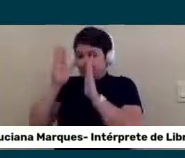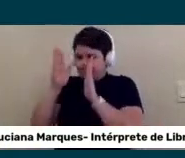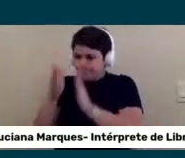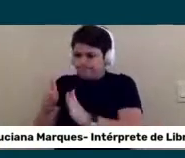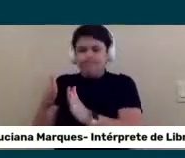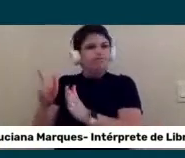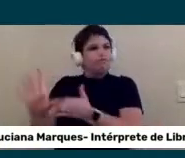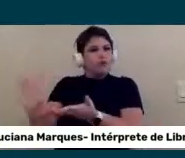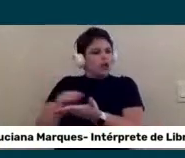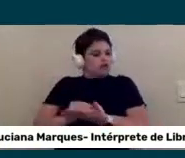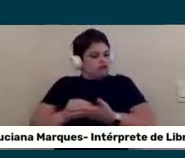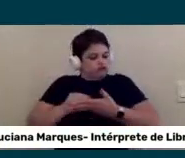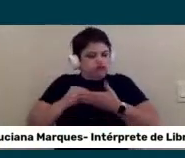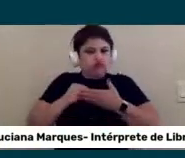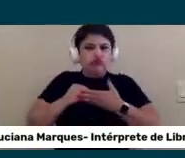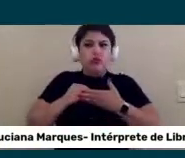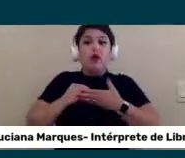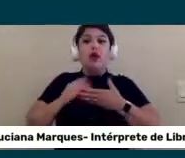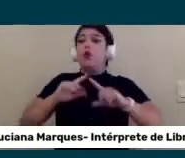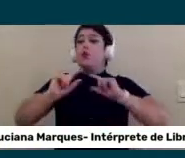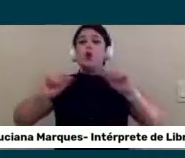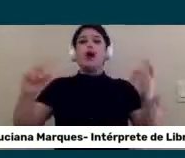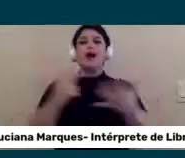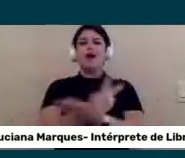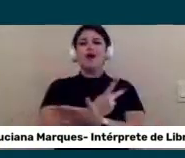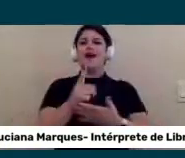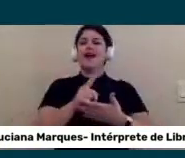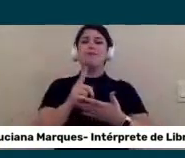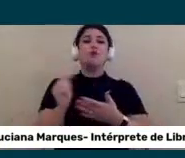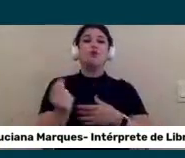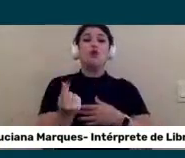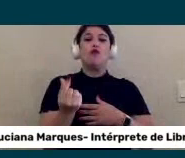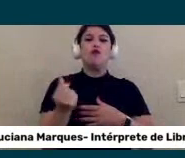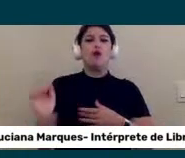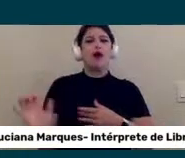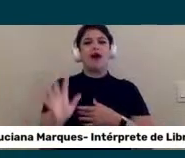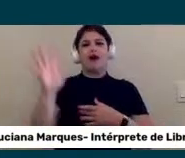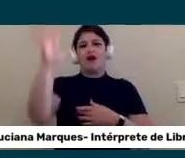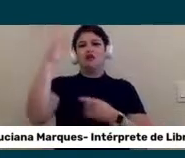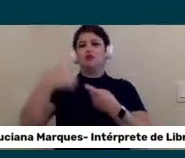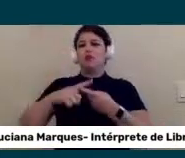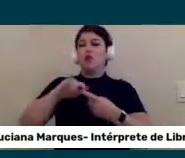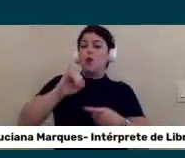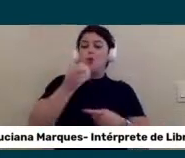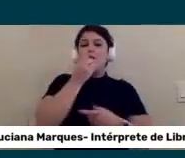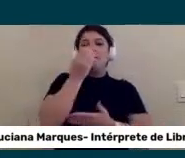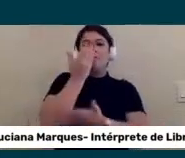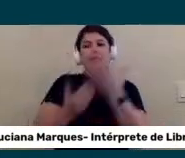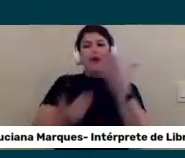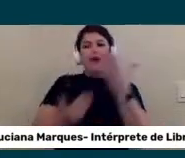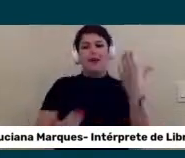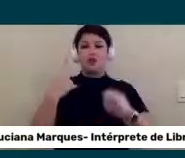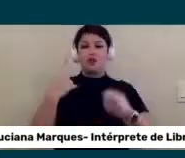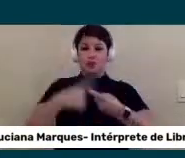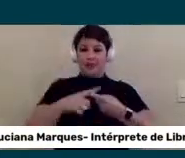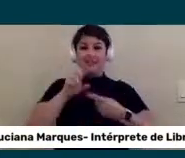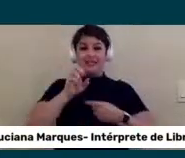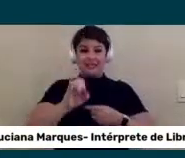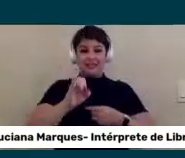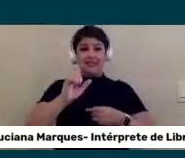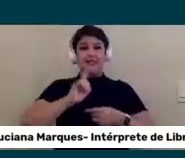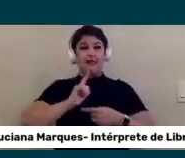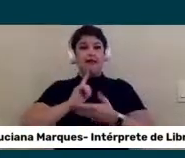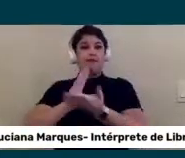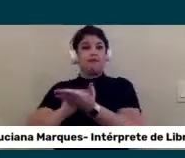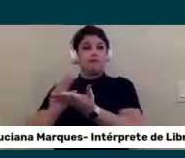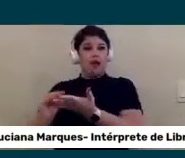dados acaba incorrendo em um custo muito grande de oportunidade, porque quando você tem o dado distribuído